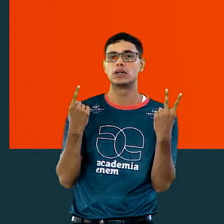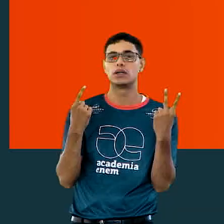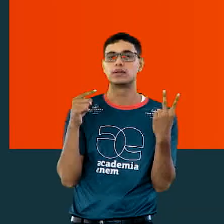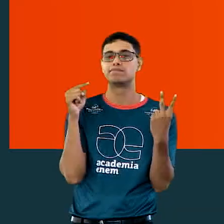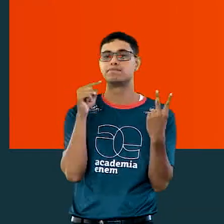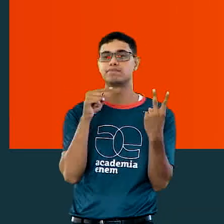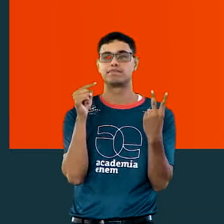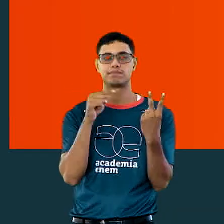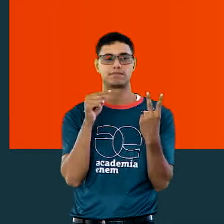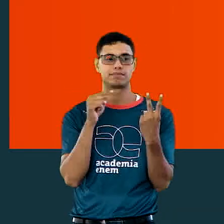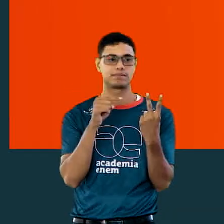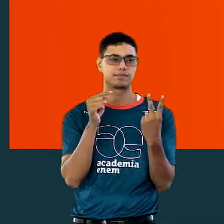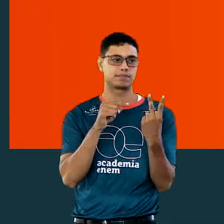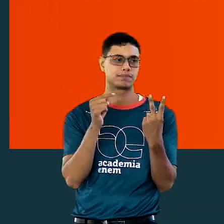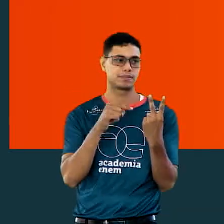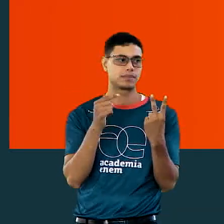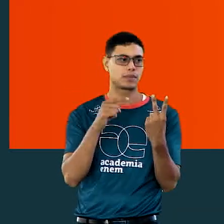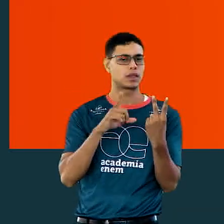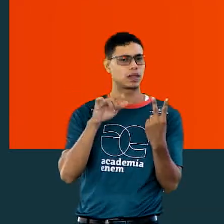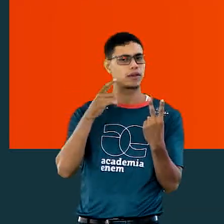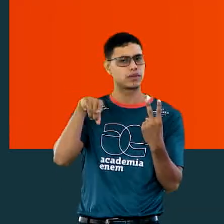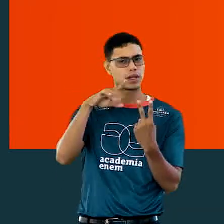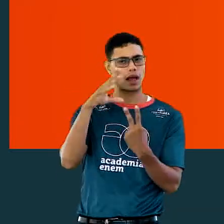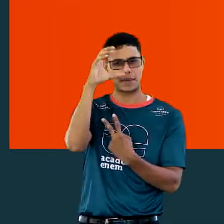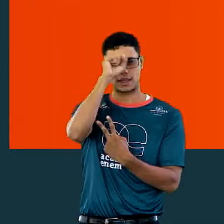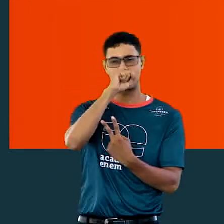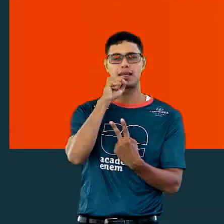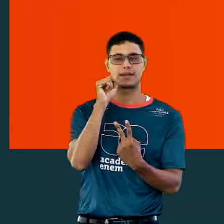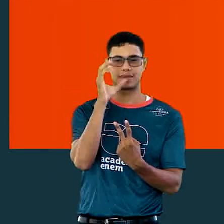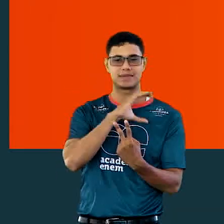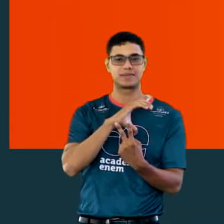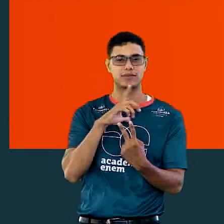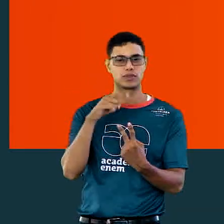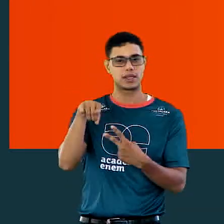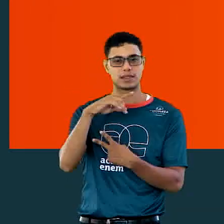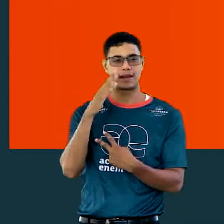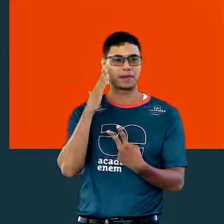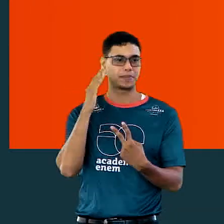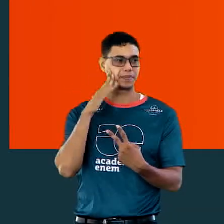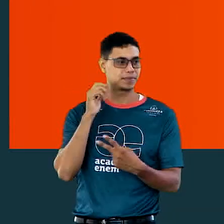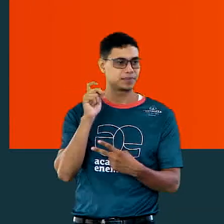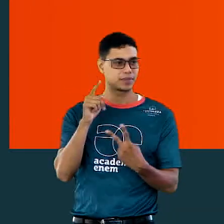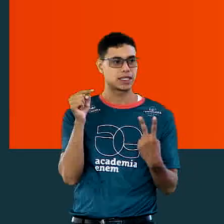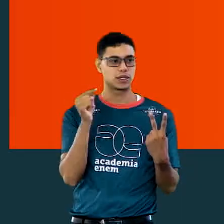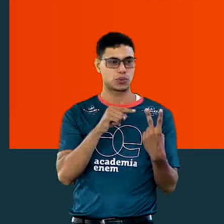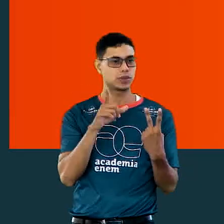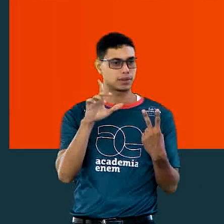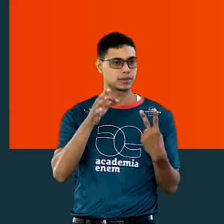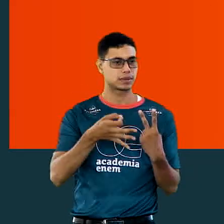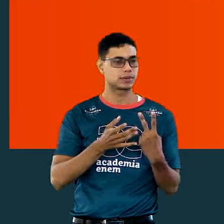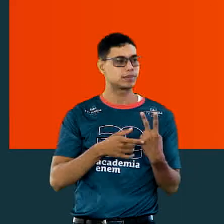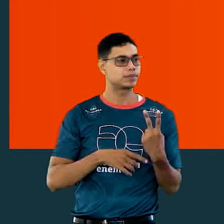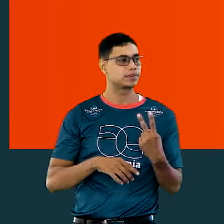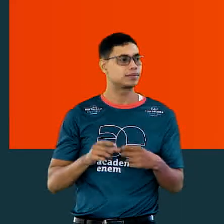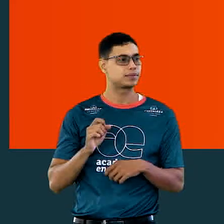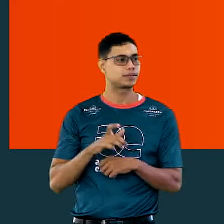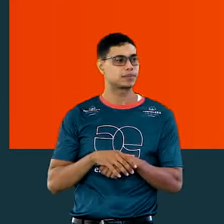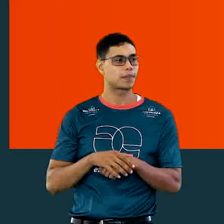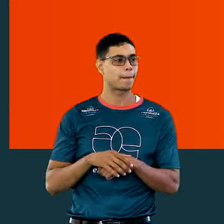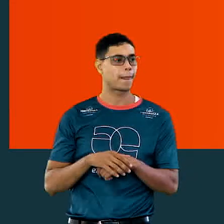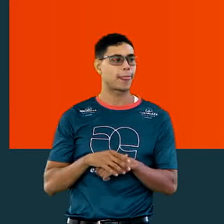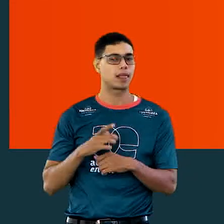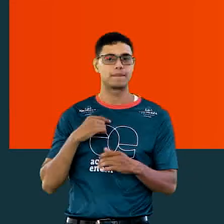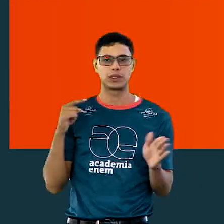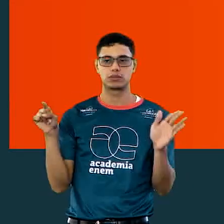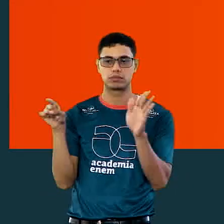lhe escutando. Ah, agora vocês já aprenderam, agora vocês sabem. Está falando da segunda. Certo, ok. Deixa eu te